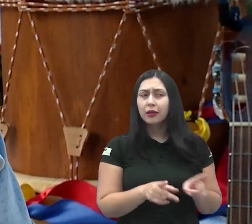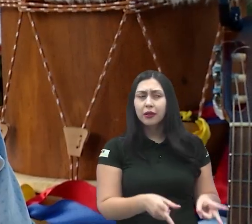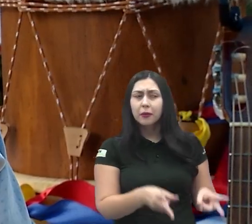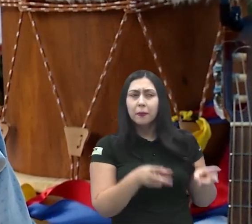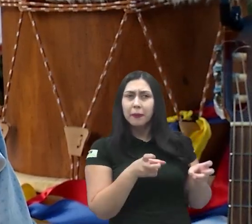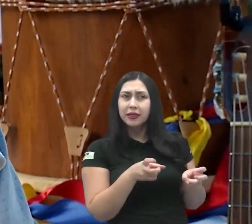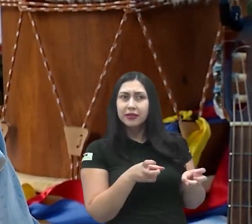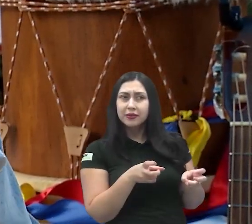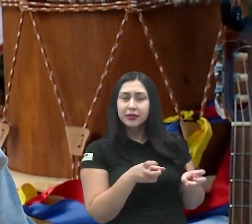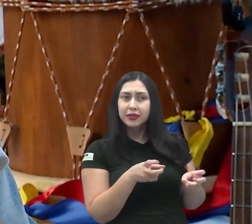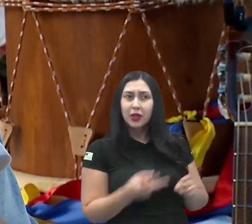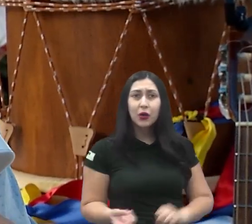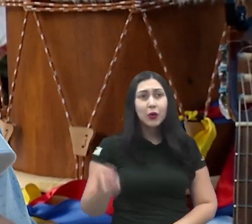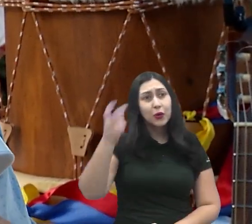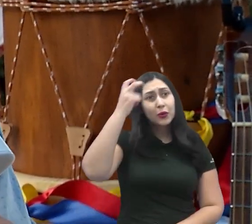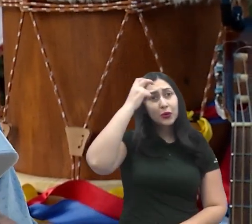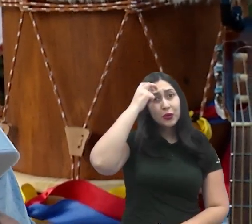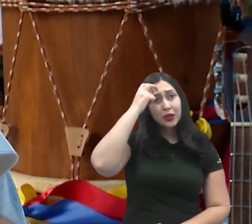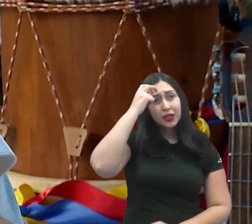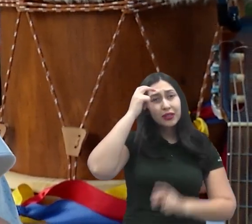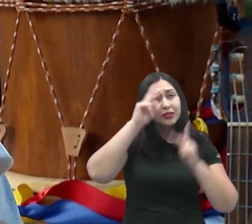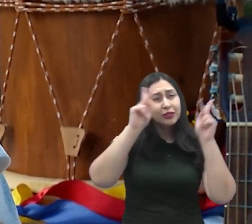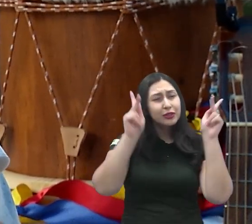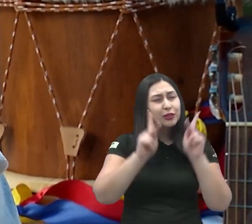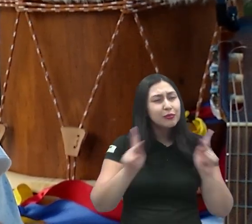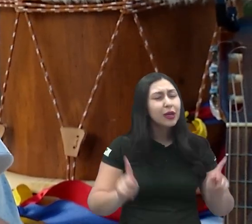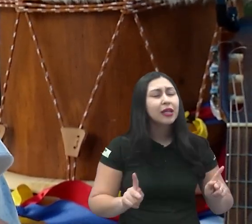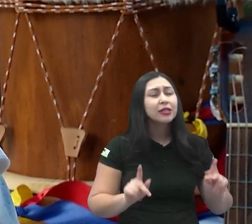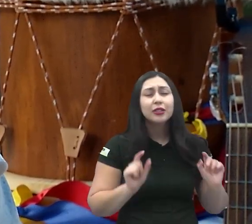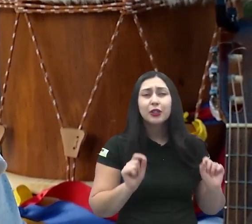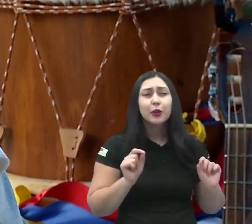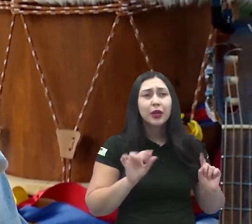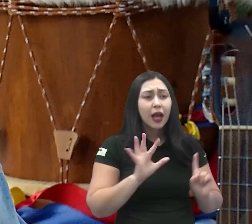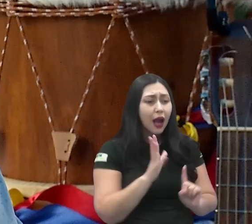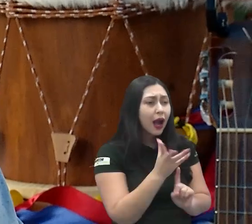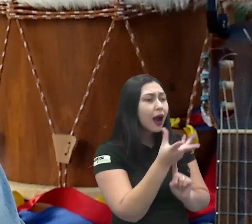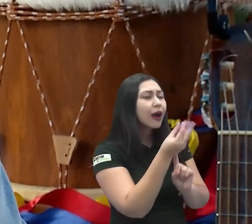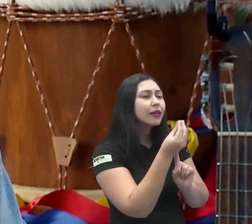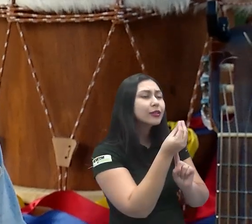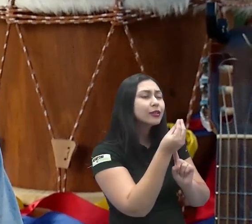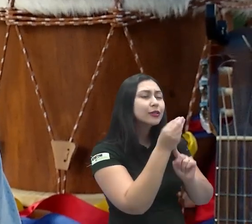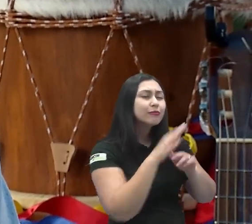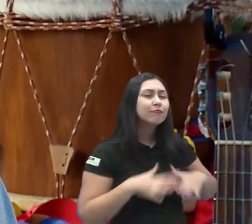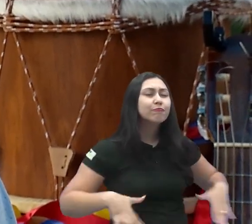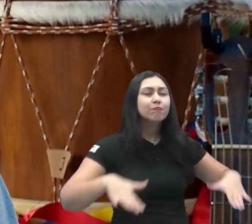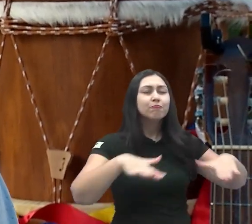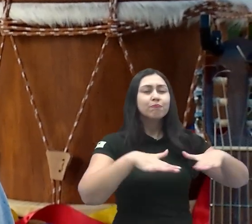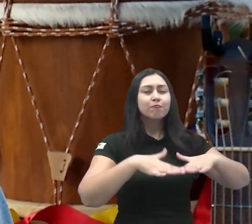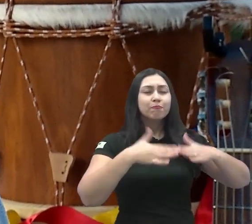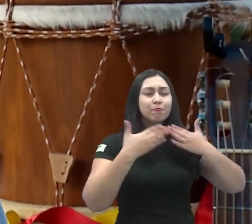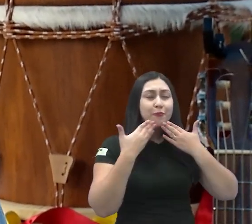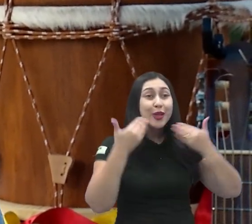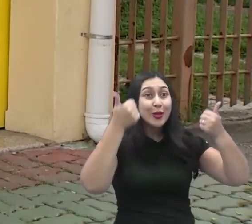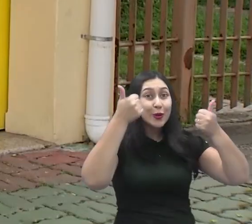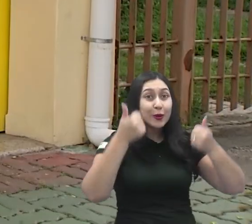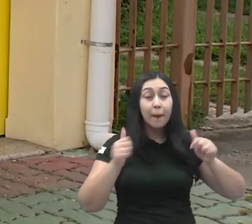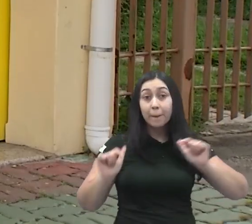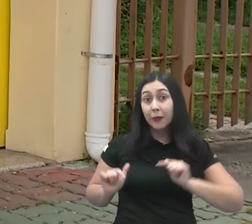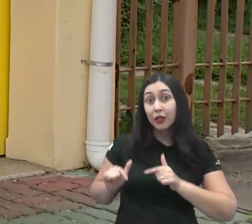também, ultimamente, a gente está tendo a cultura de paz, que é a arte para se fazer, para estar